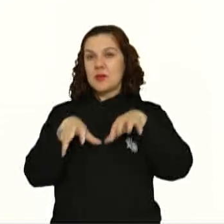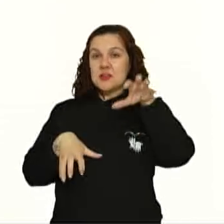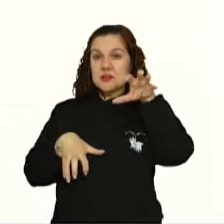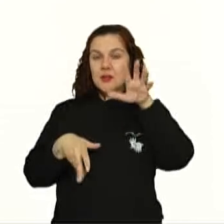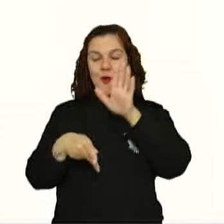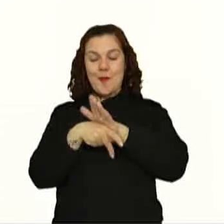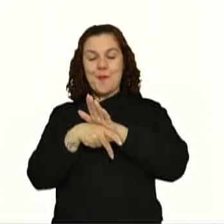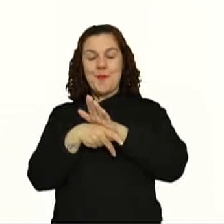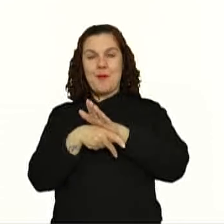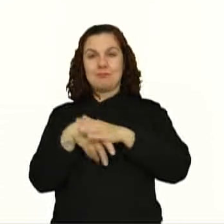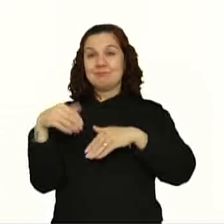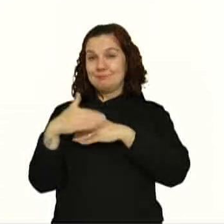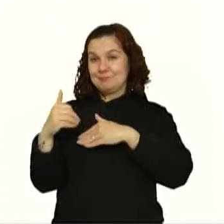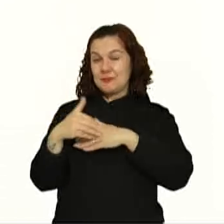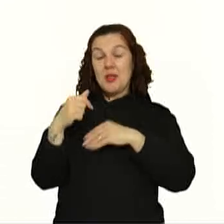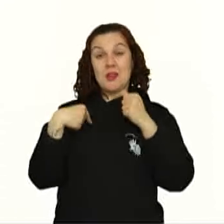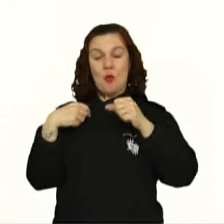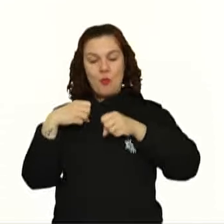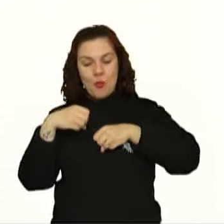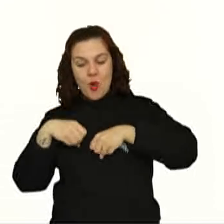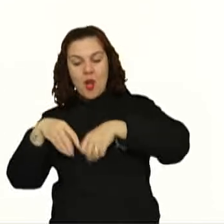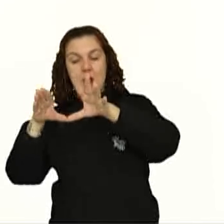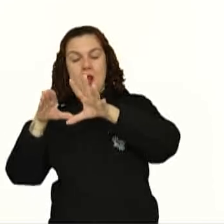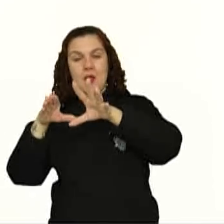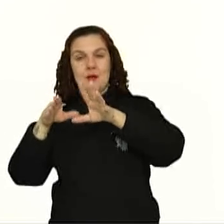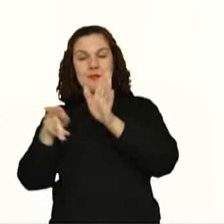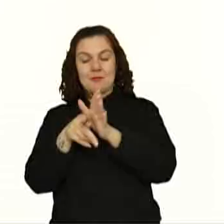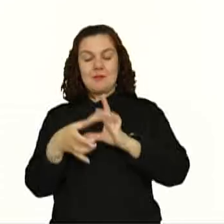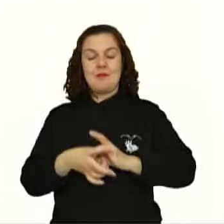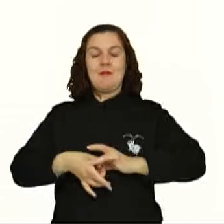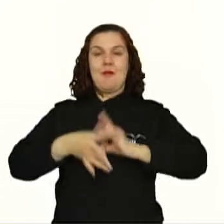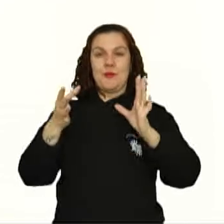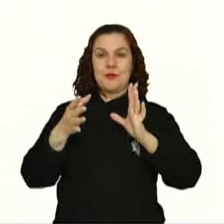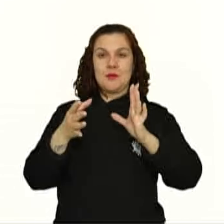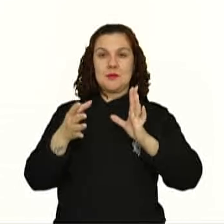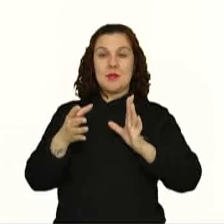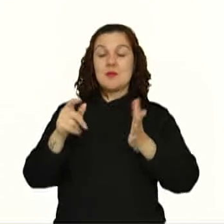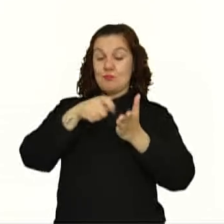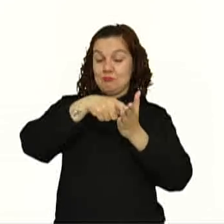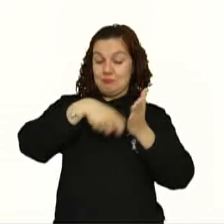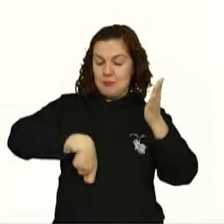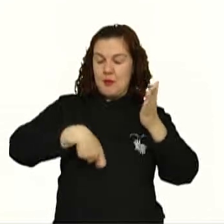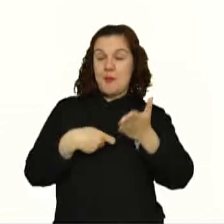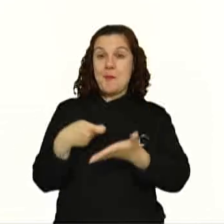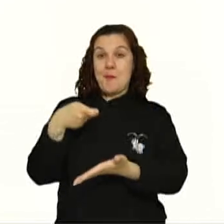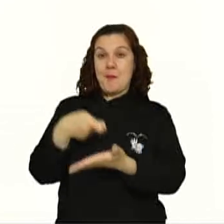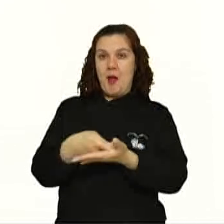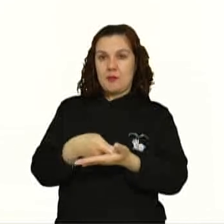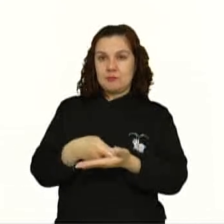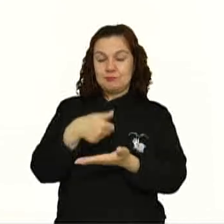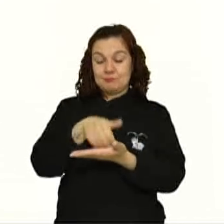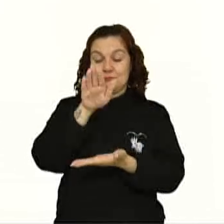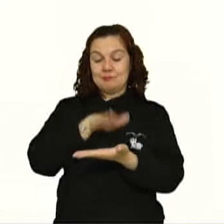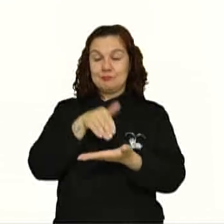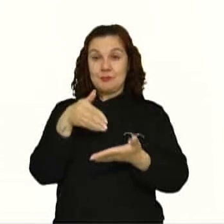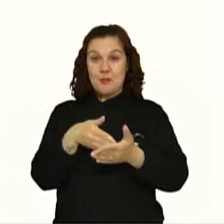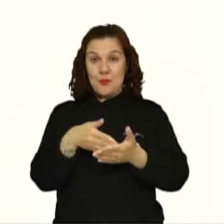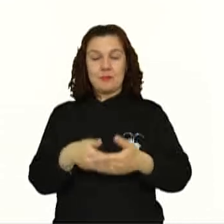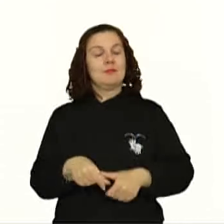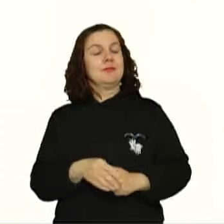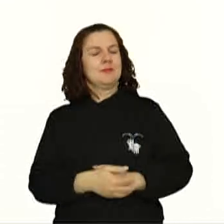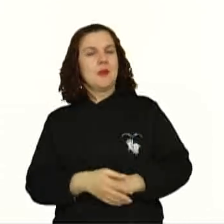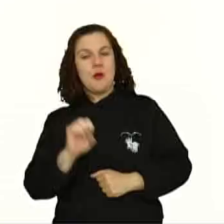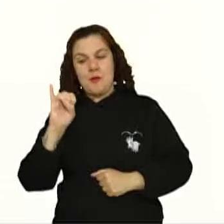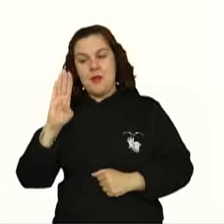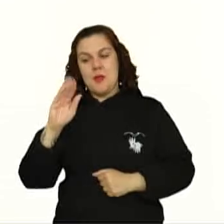transporte de animais deve ser feito mediante autorização de transporte e pagamento de boleto. O